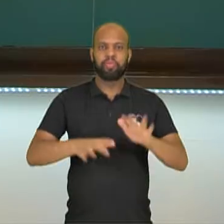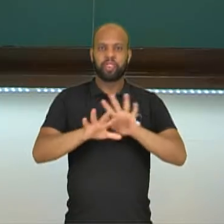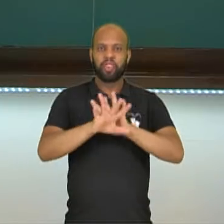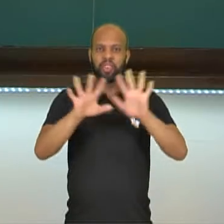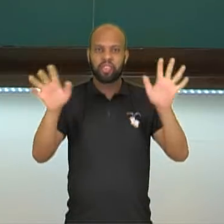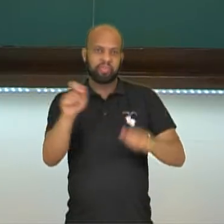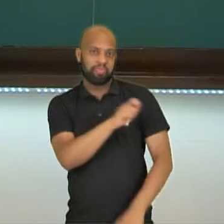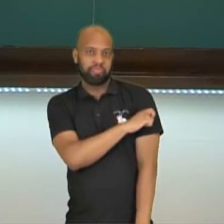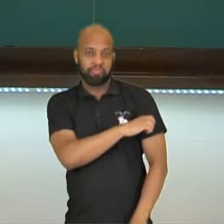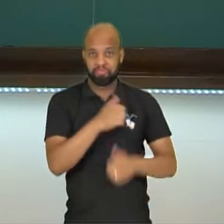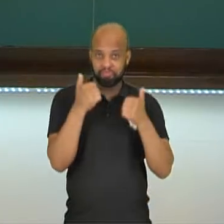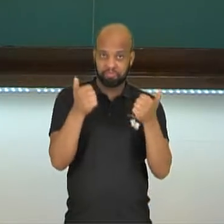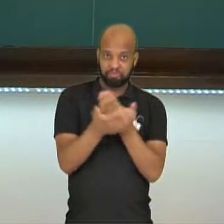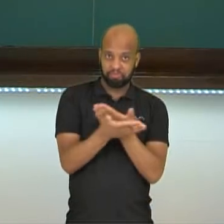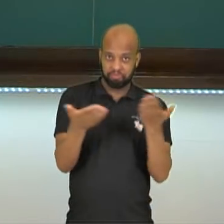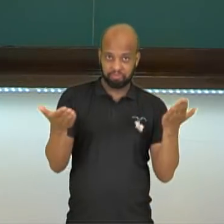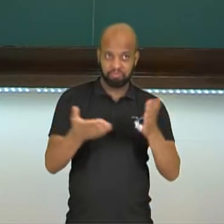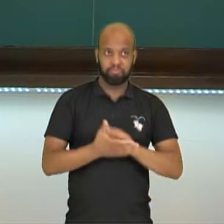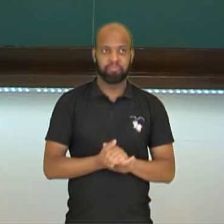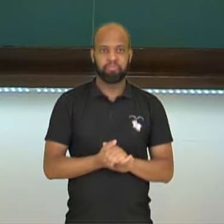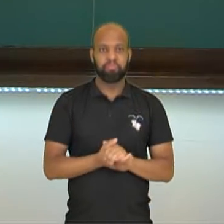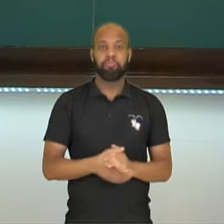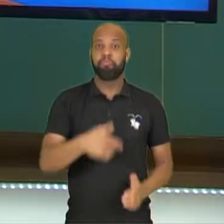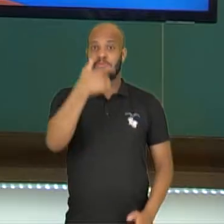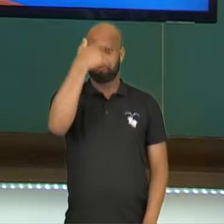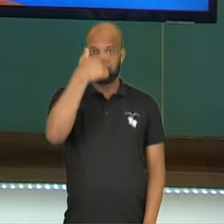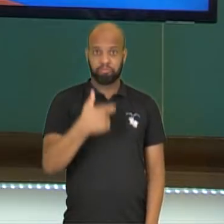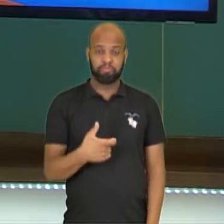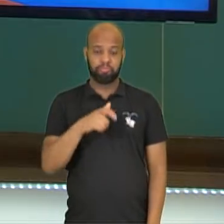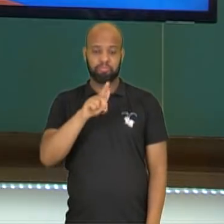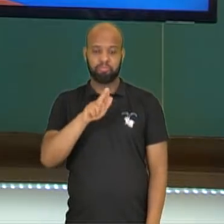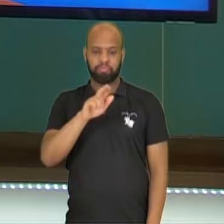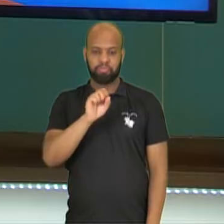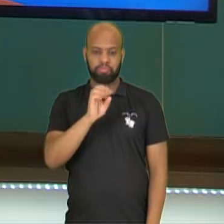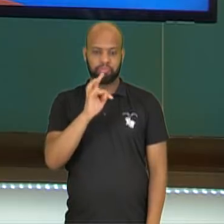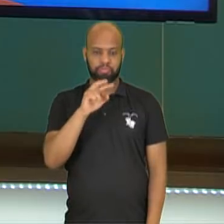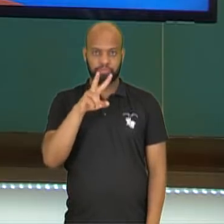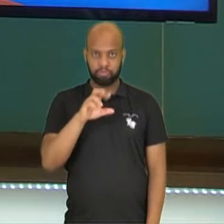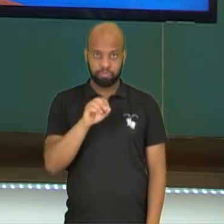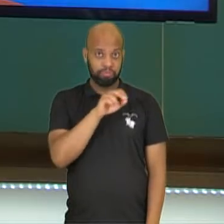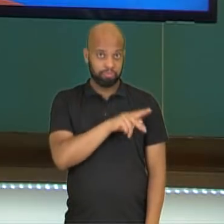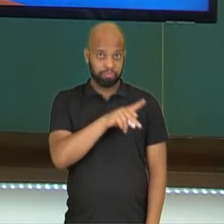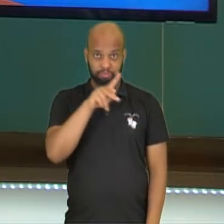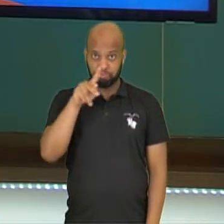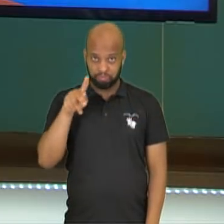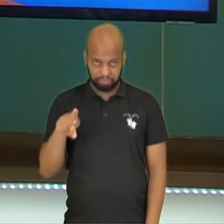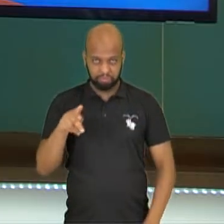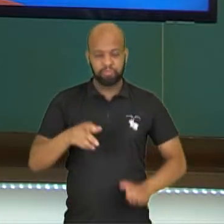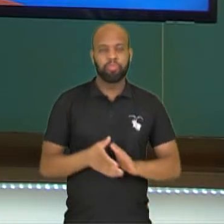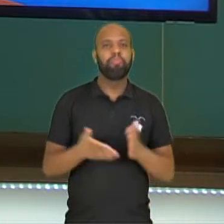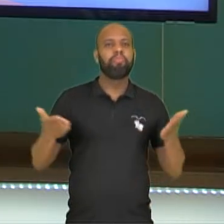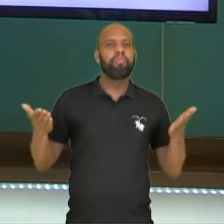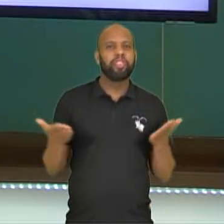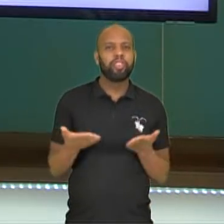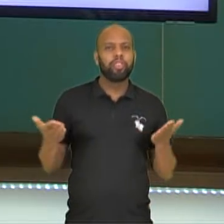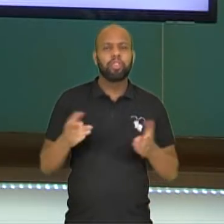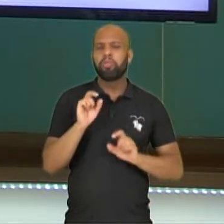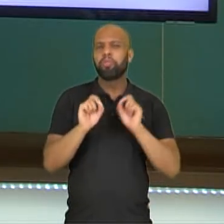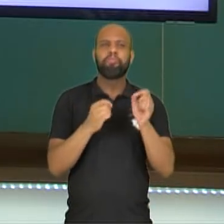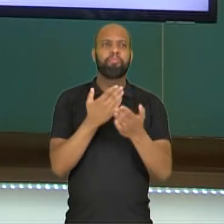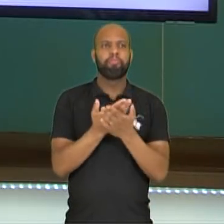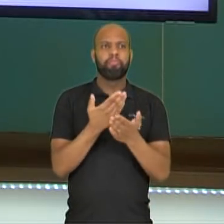Olá, meus queridos alunos, tudo bem com vocês? Quem está falando aqui é o professor Gustavo Trevelyan Anselmo Muraski e hoje vamos falar